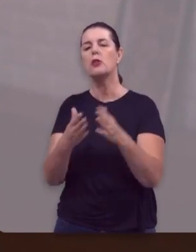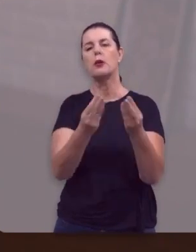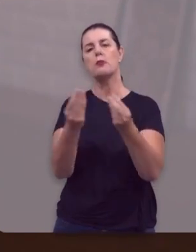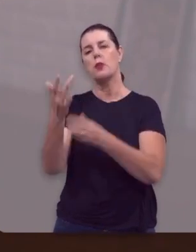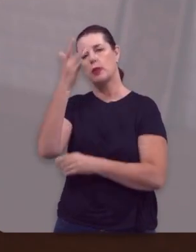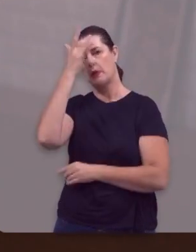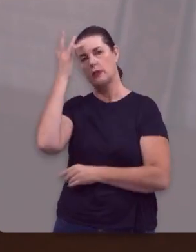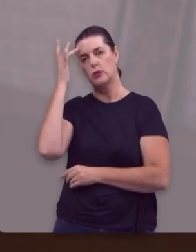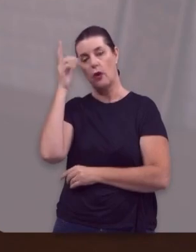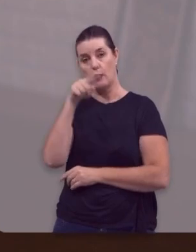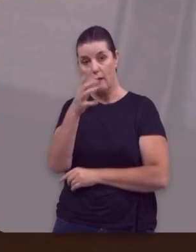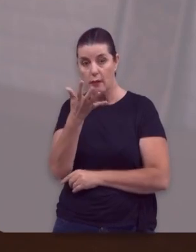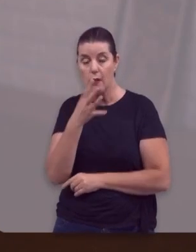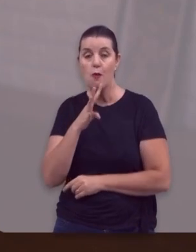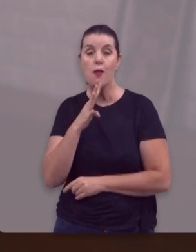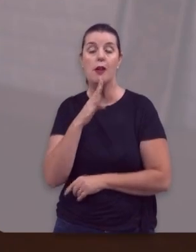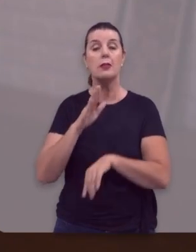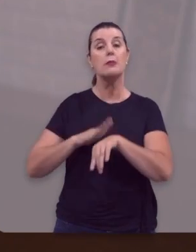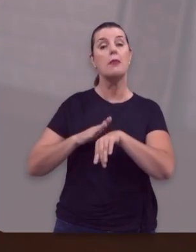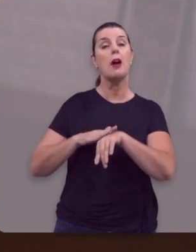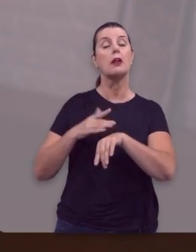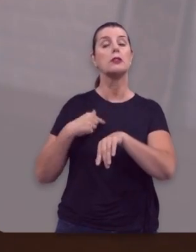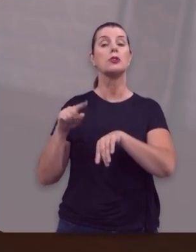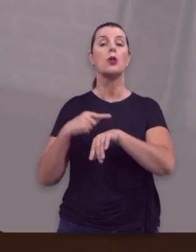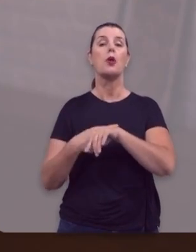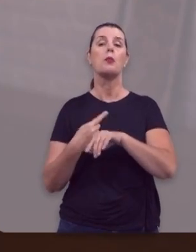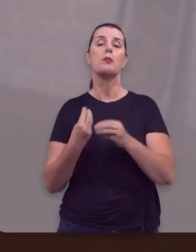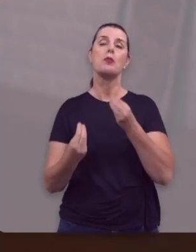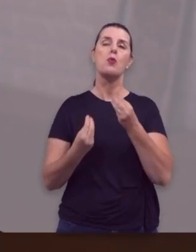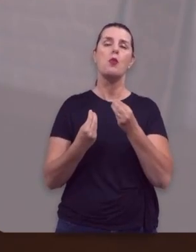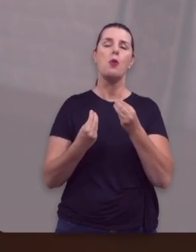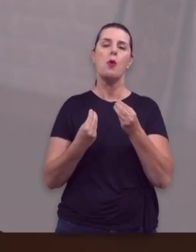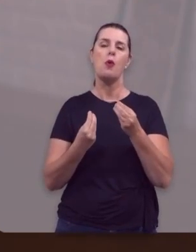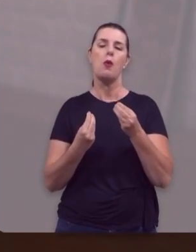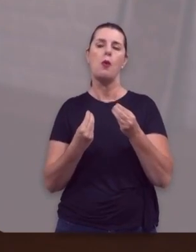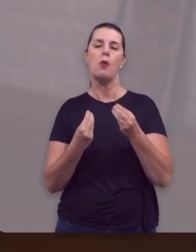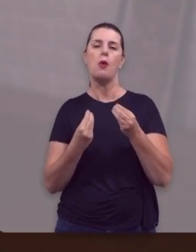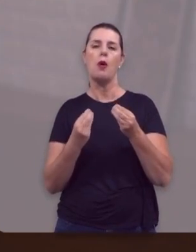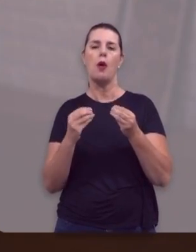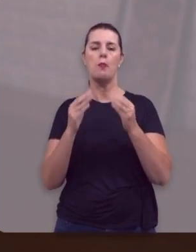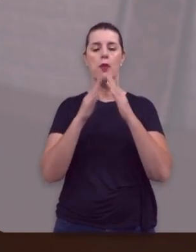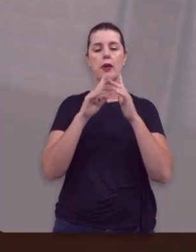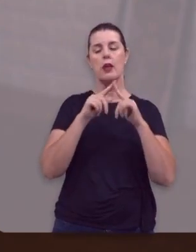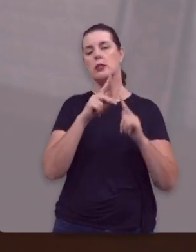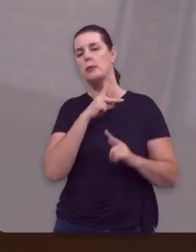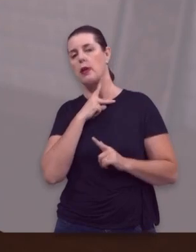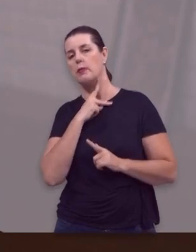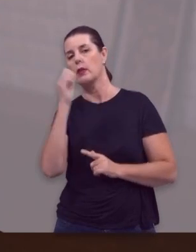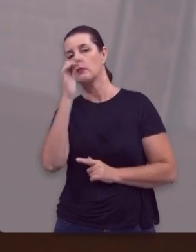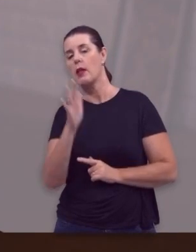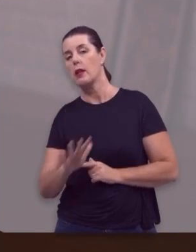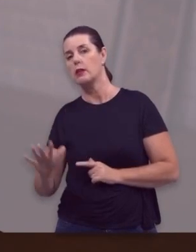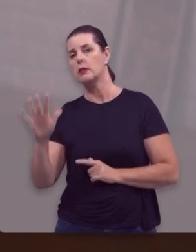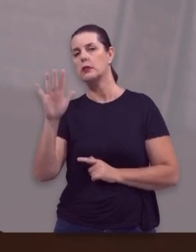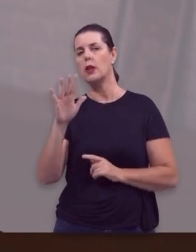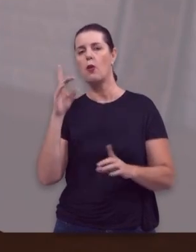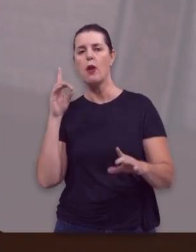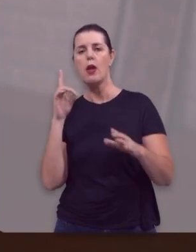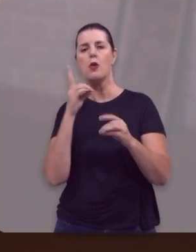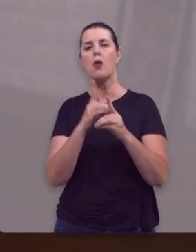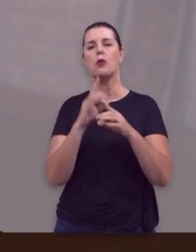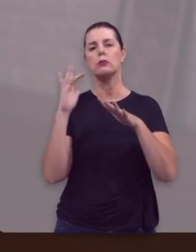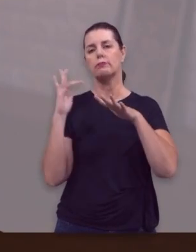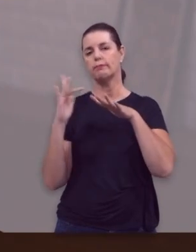pessoas. Se você quer conhecer também um pouco mais da nossa dinâmica como Igreja Presbiteriana do Brasil, nos encontre lá